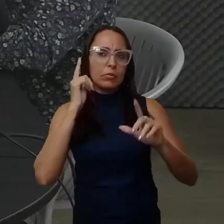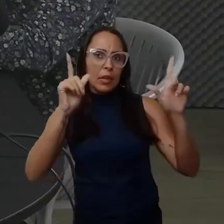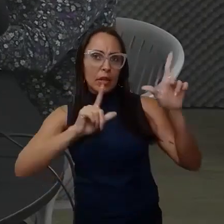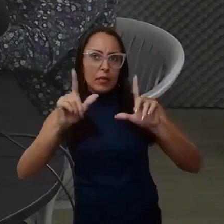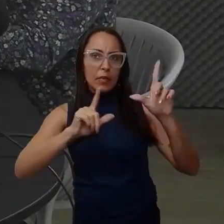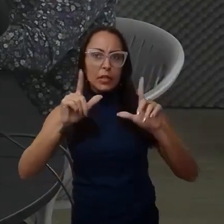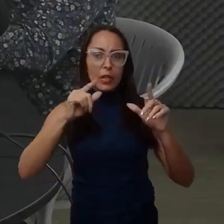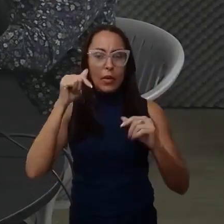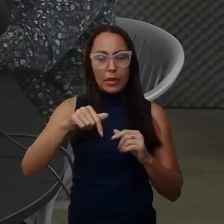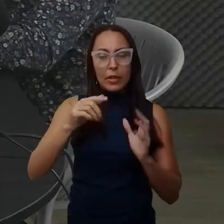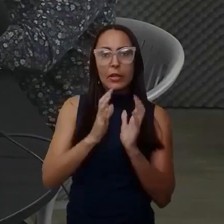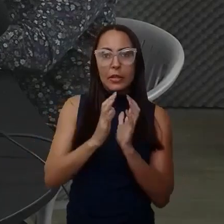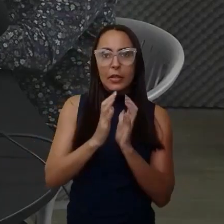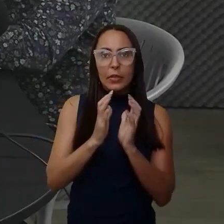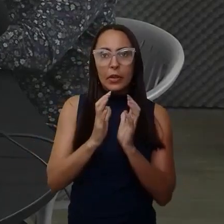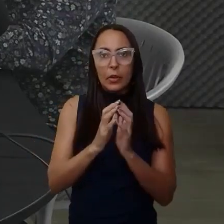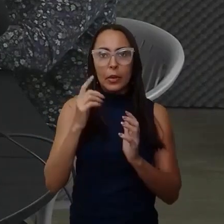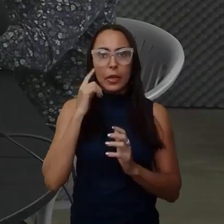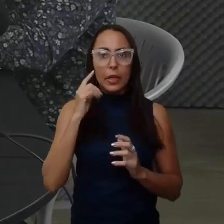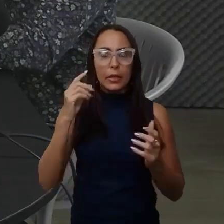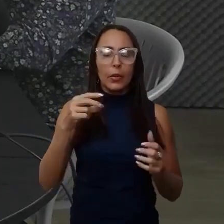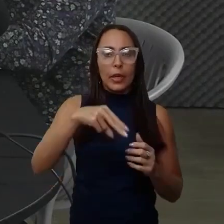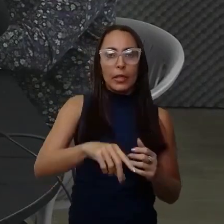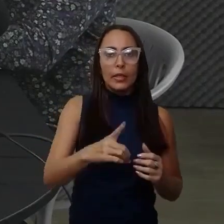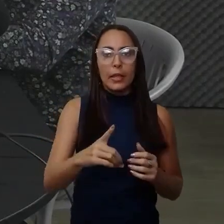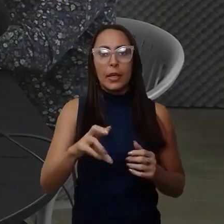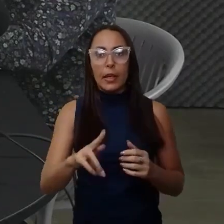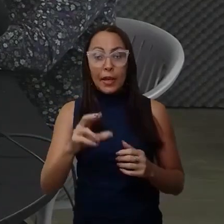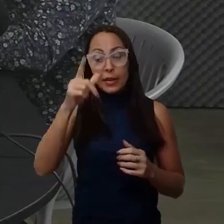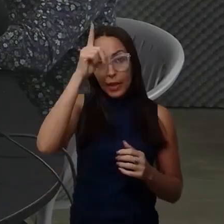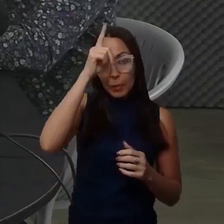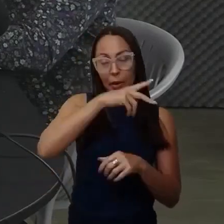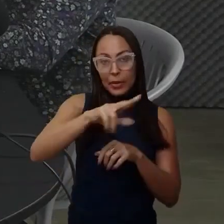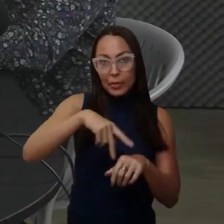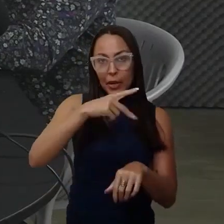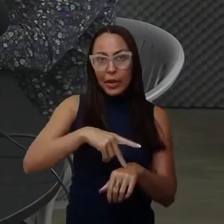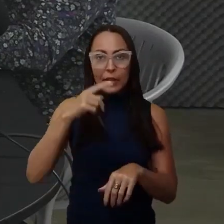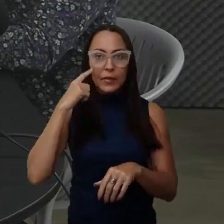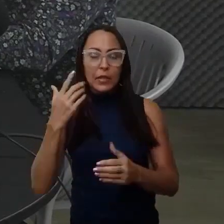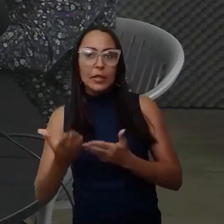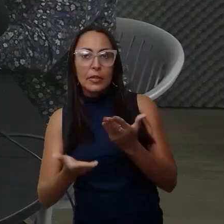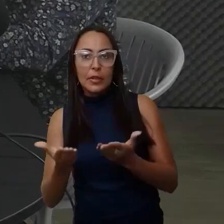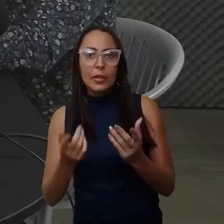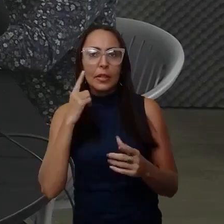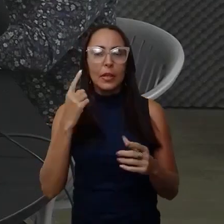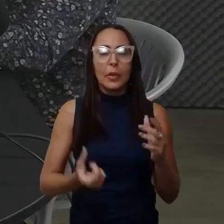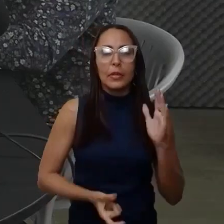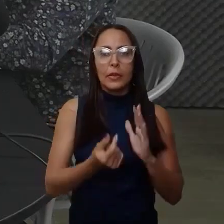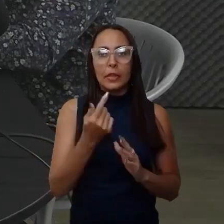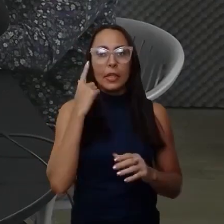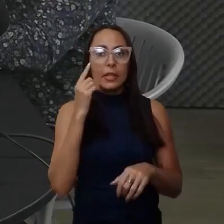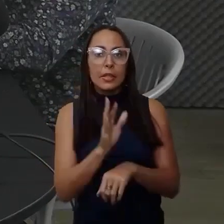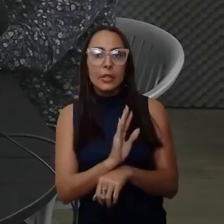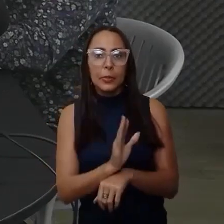TVU Recife e o canal alemão NDR. Há cerca de 10 anos tem se dedicado aos setores executivo e financeiro de mostras de cinema e